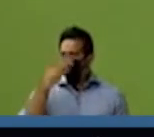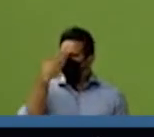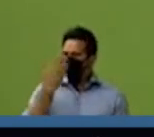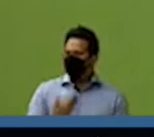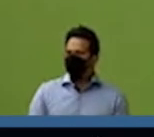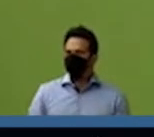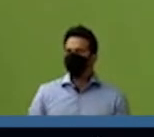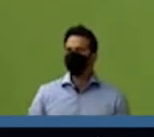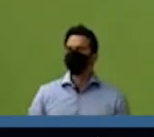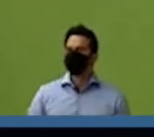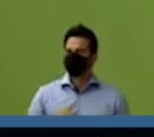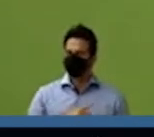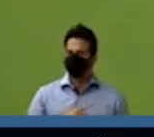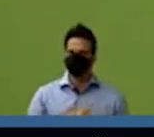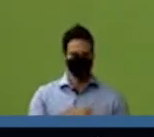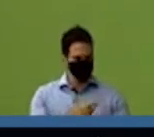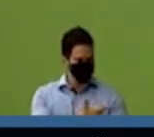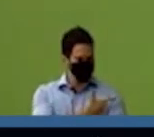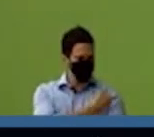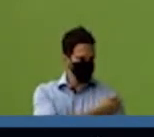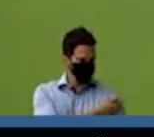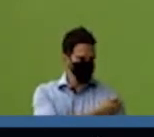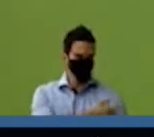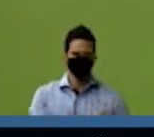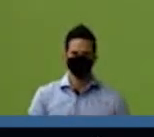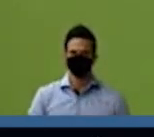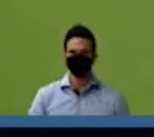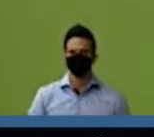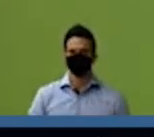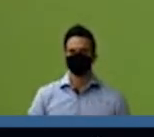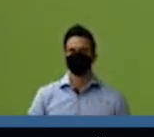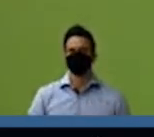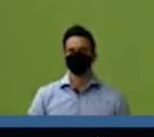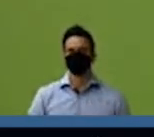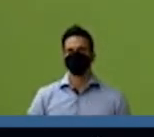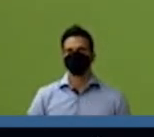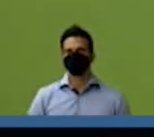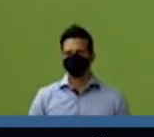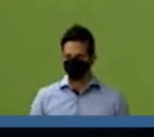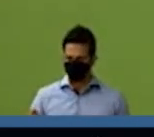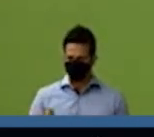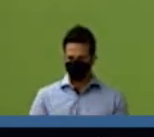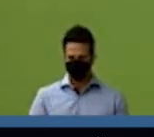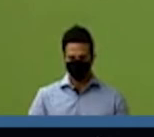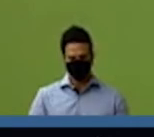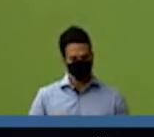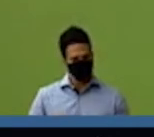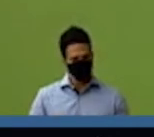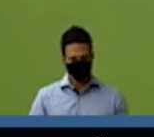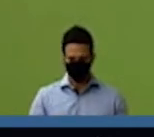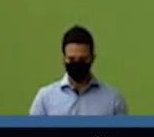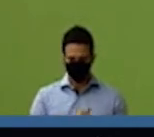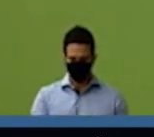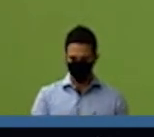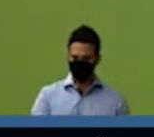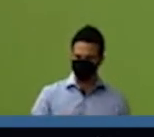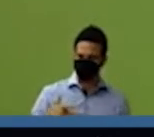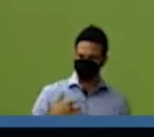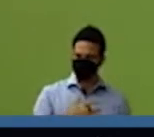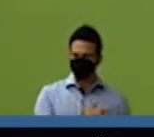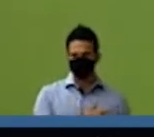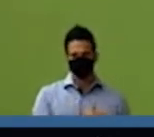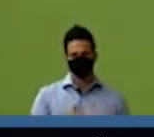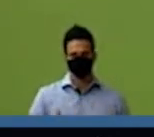possibilidade de vontade maior vamos aí pacto Arcos o secretário da Secretaria Municipal de Saúde